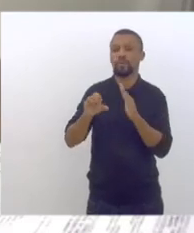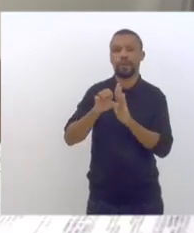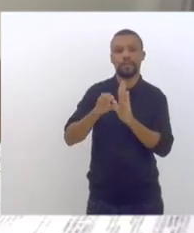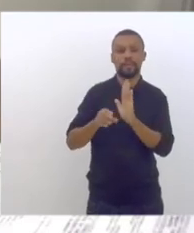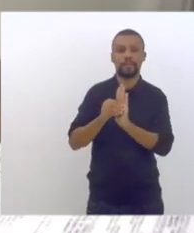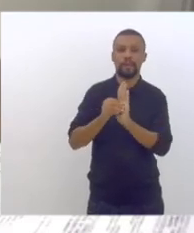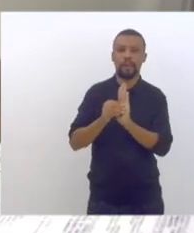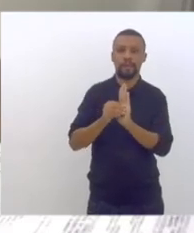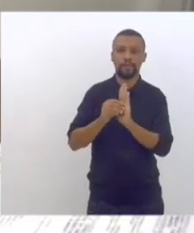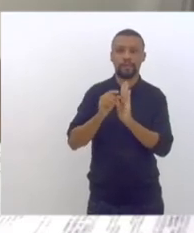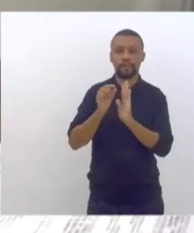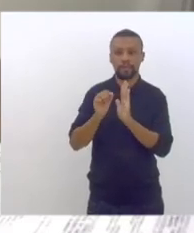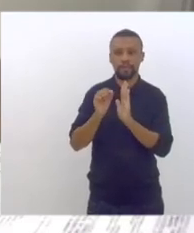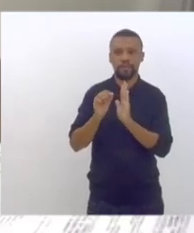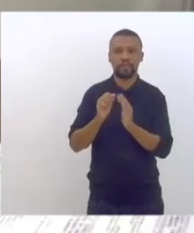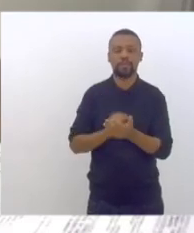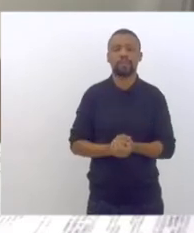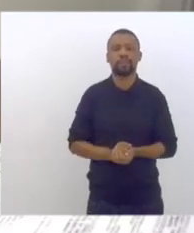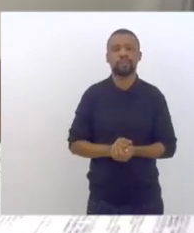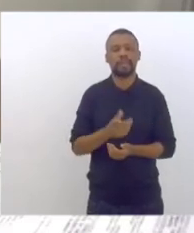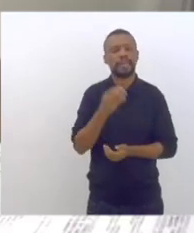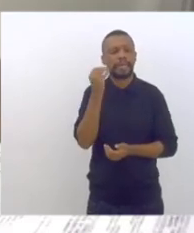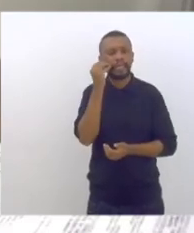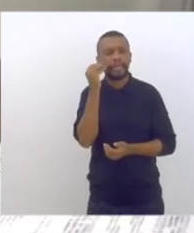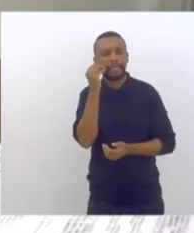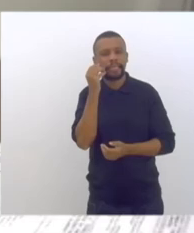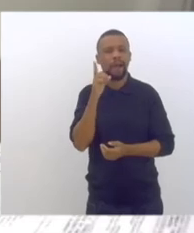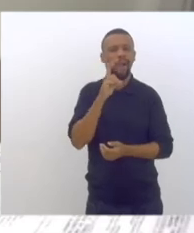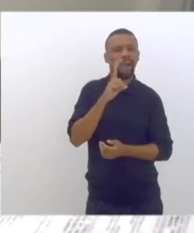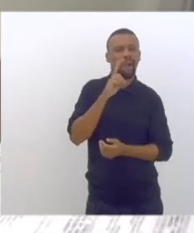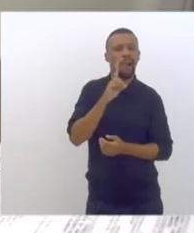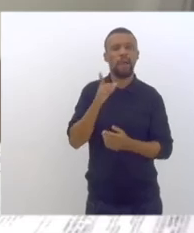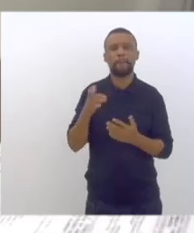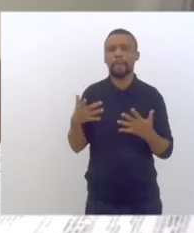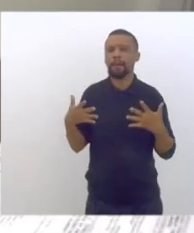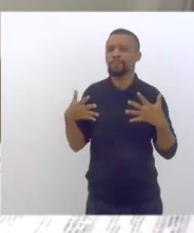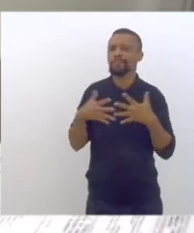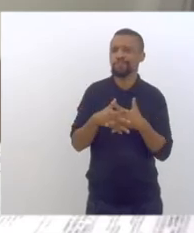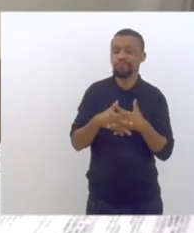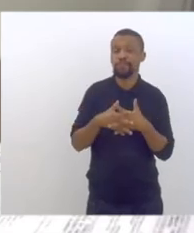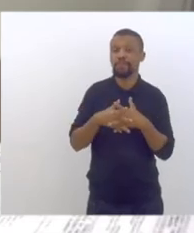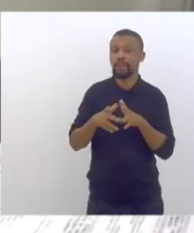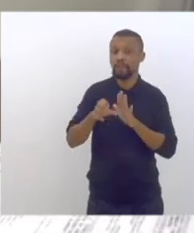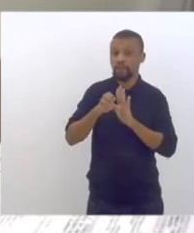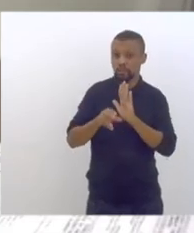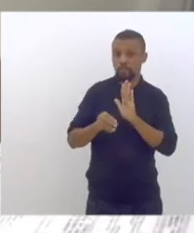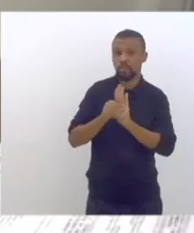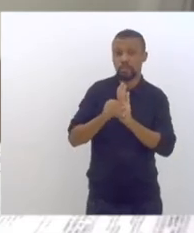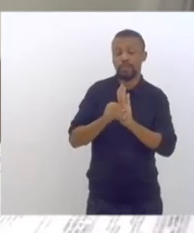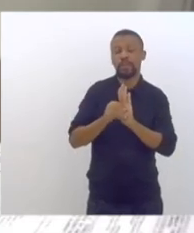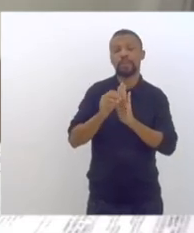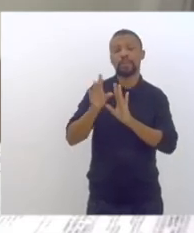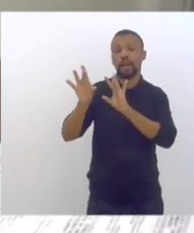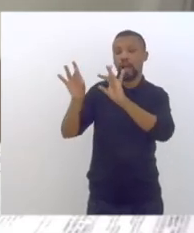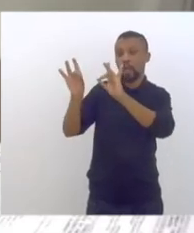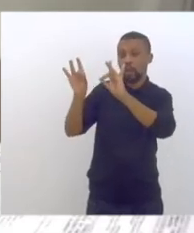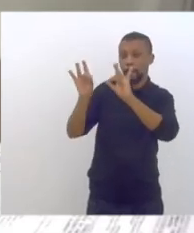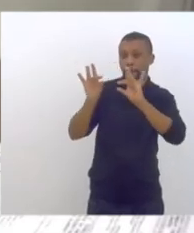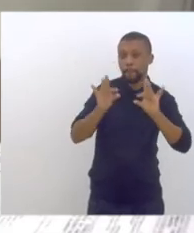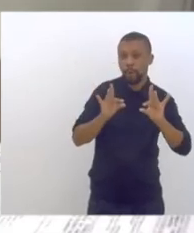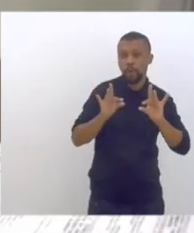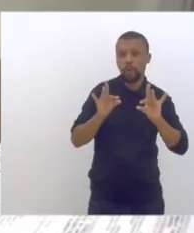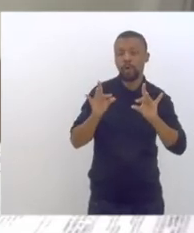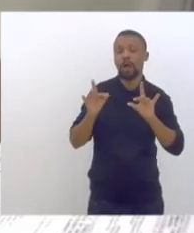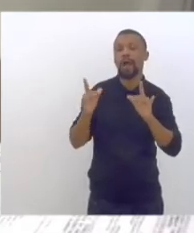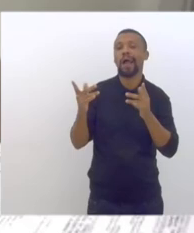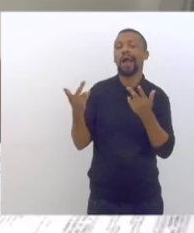no afã penso ele de prejudicar o projeto tem duas emendas de dente com o terror as duas emendas